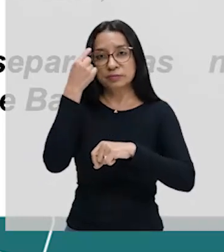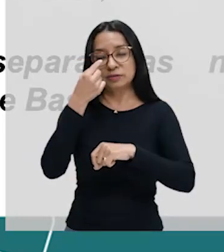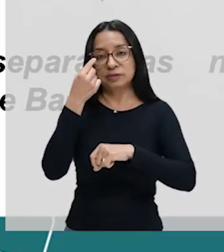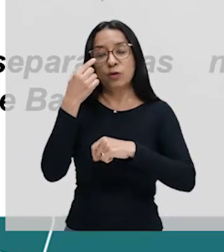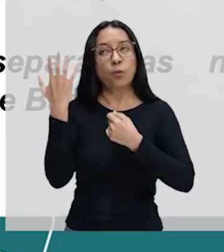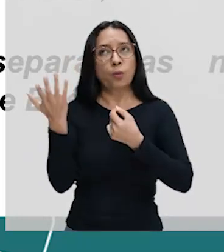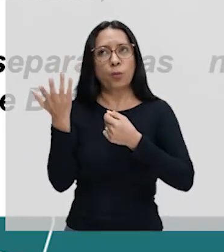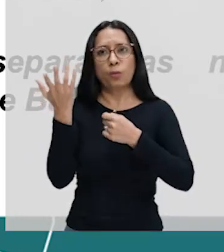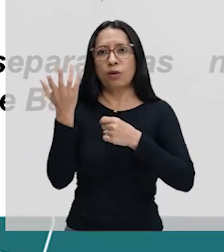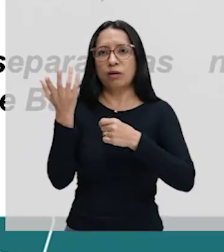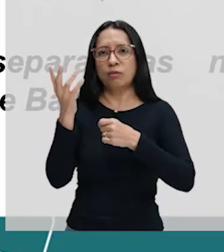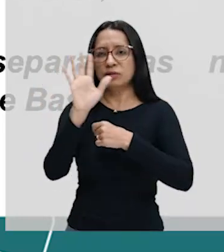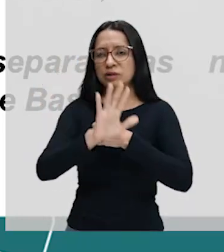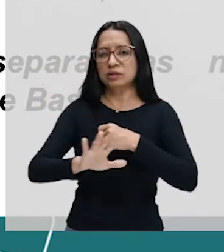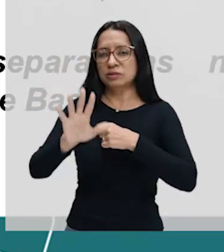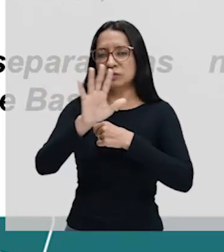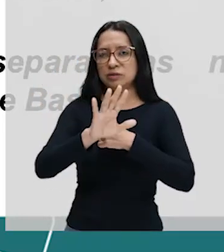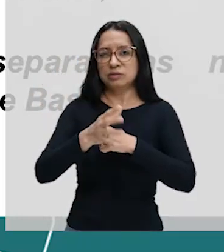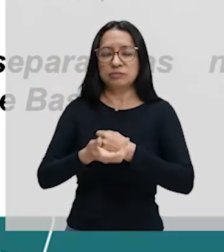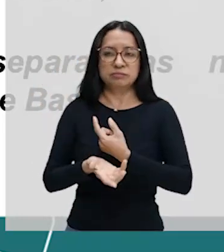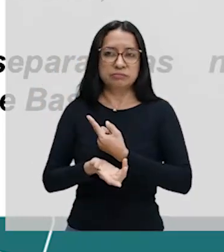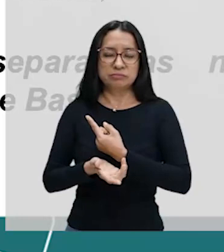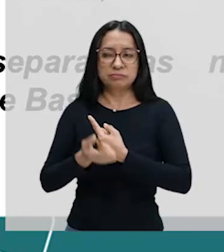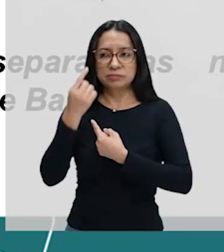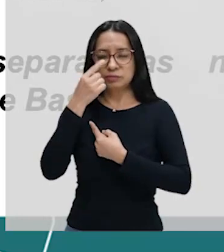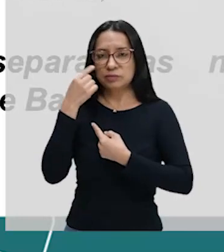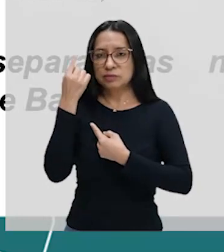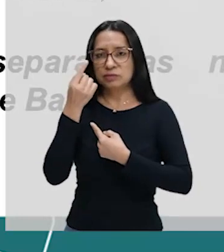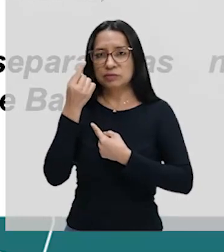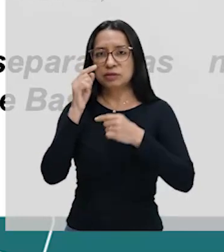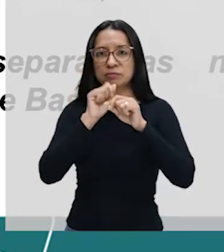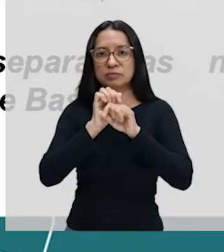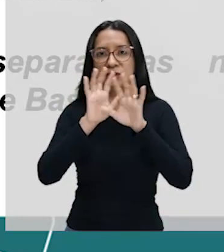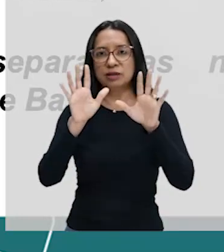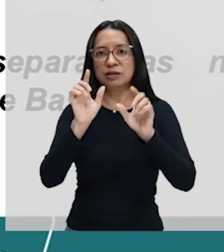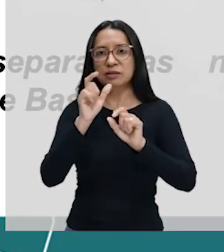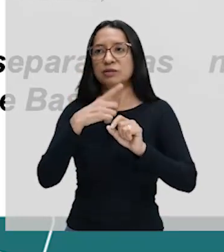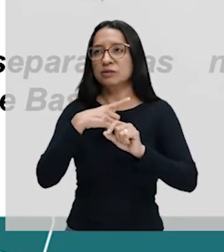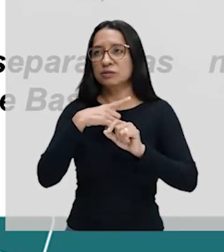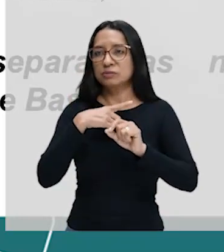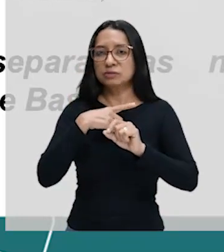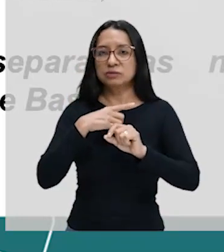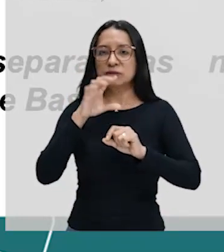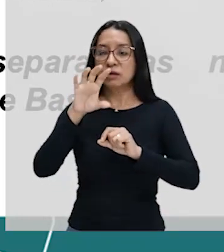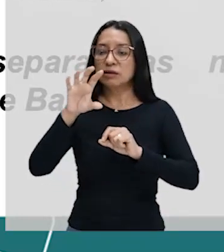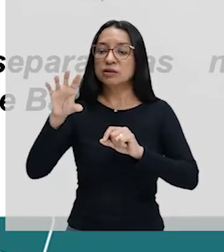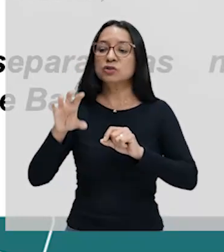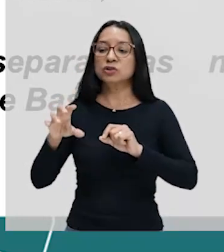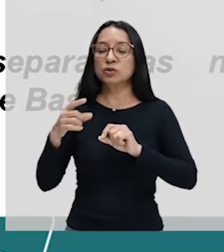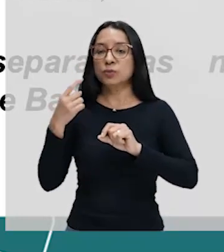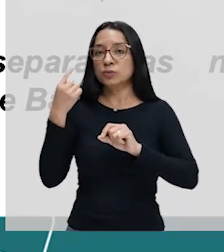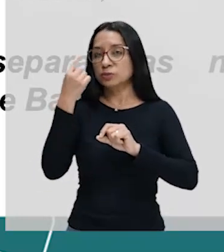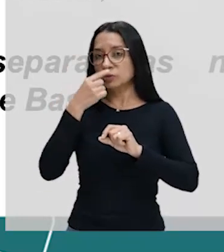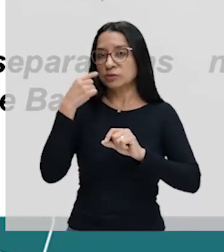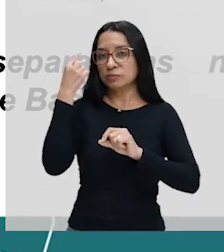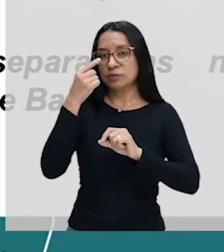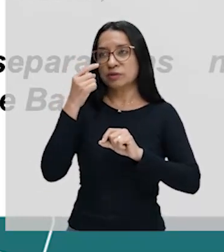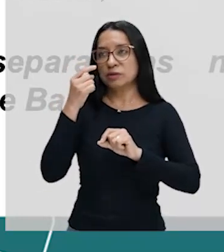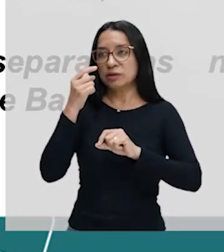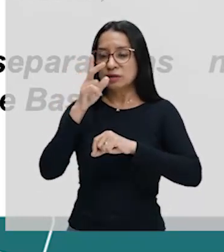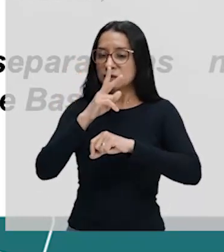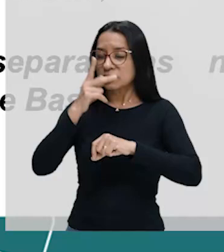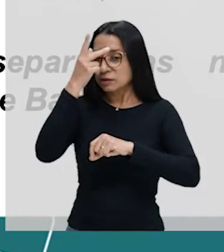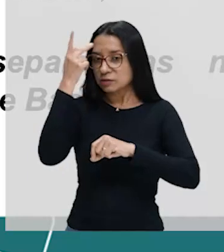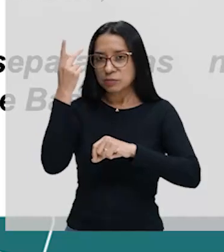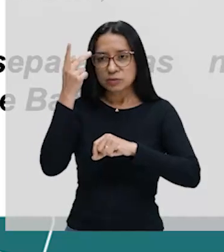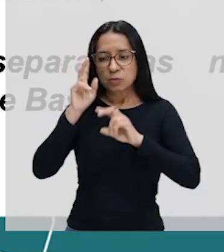é a nacionalidade, Marcos? Espanhola, tá certo? Mas fica muito claro que existem regiões na Espanha que a população local